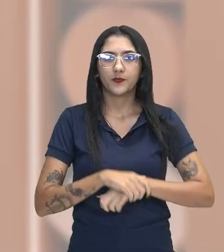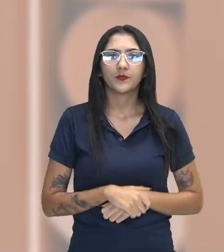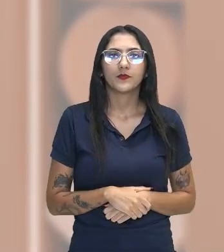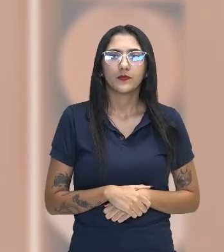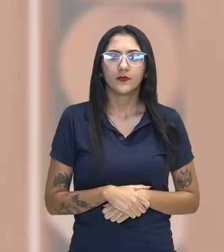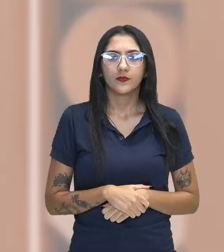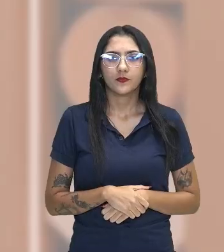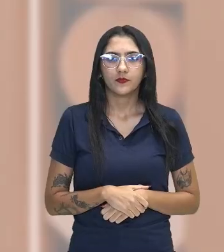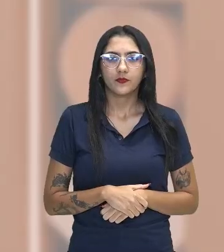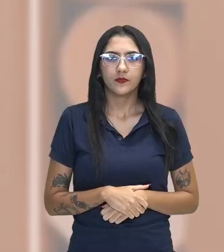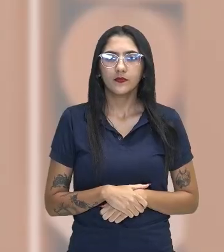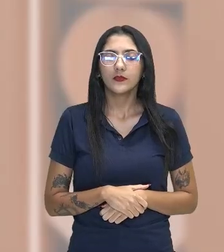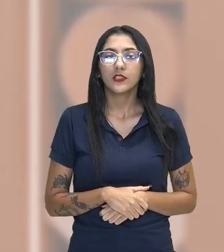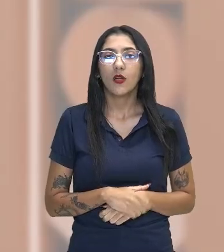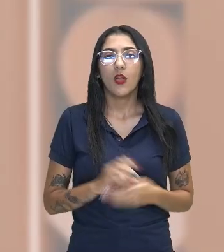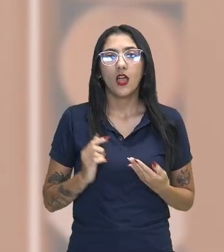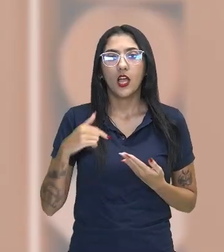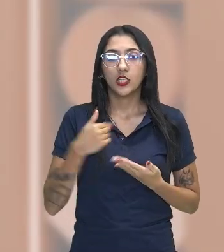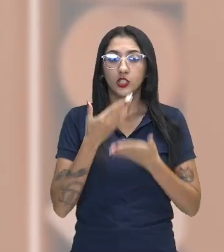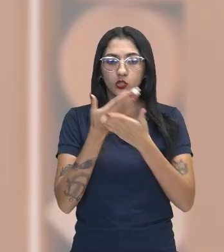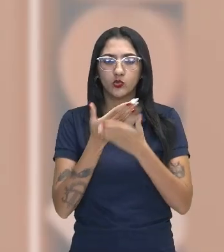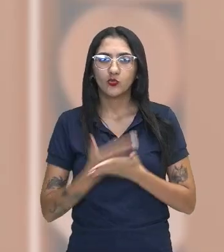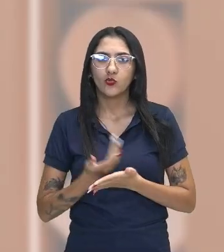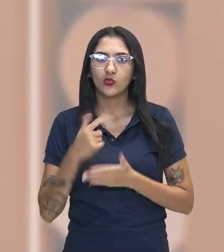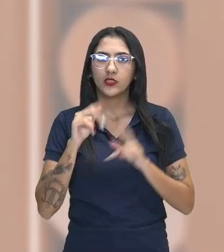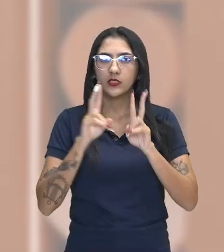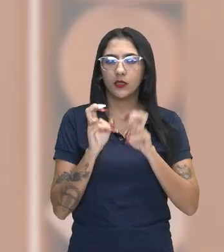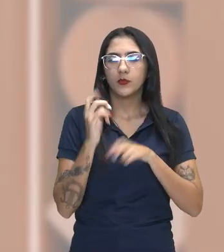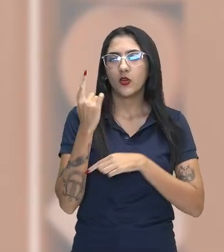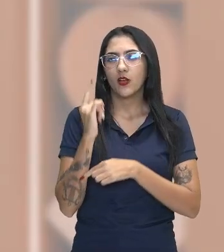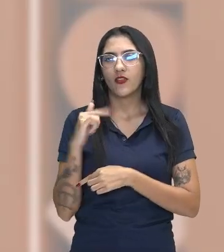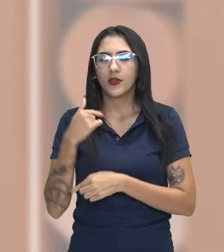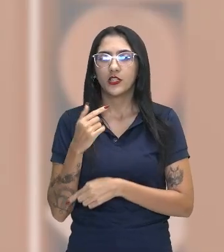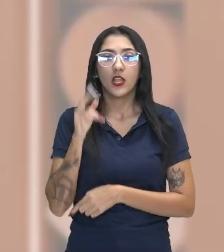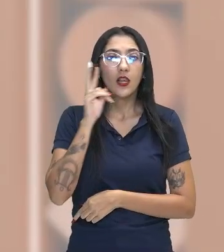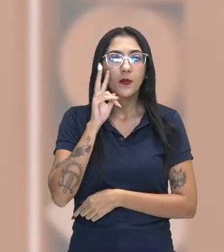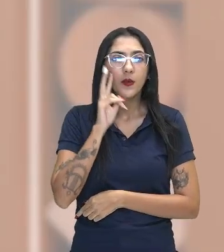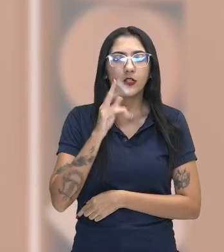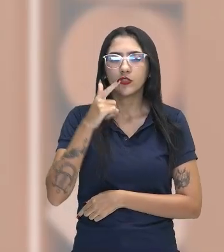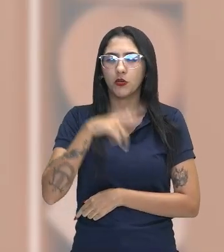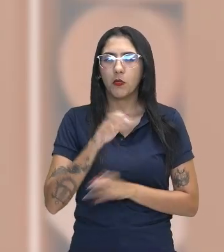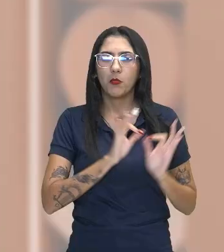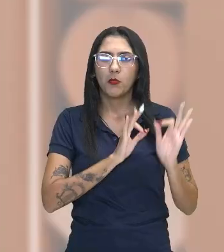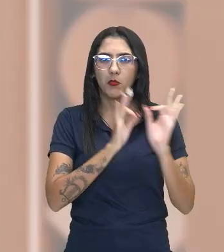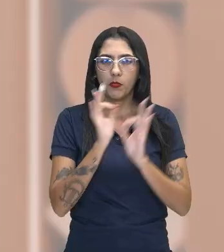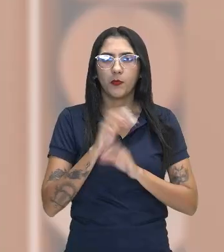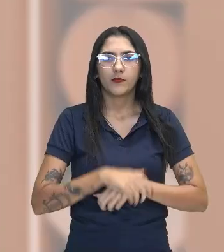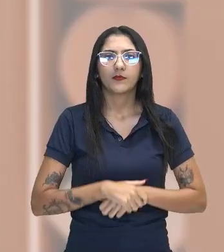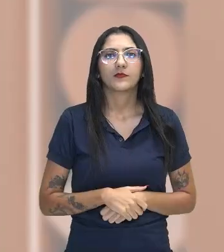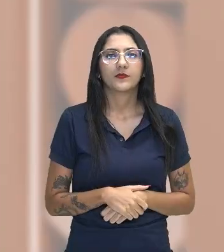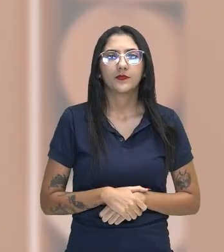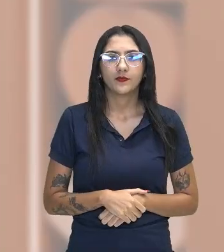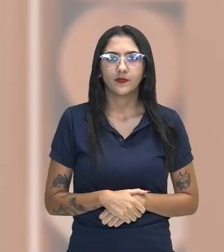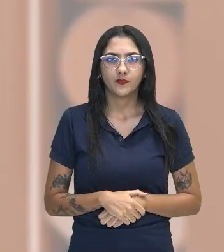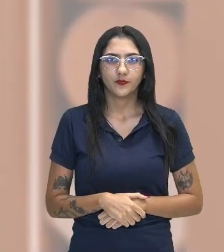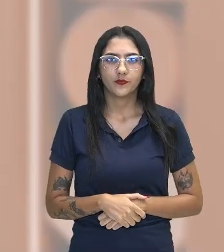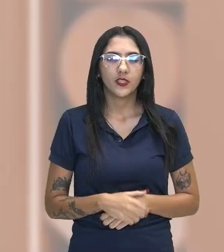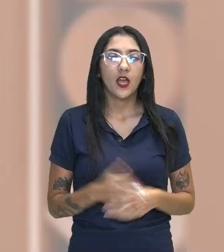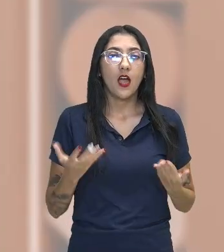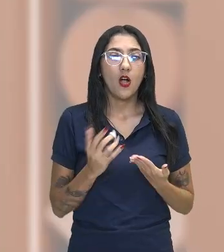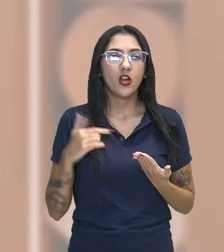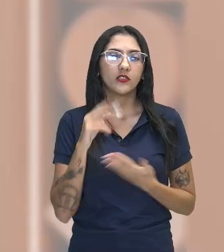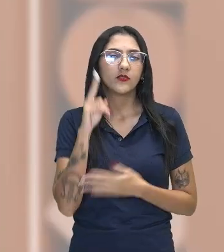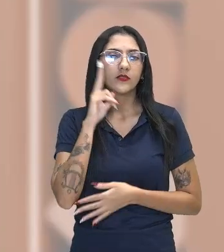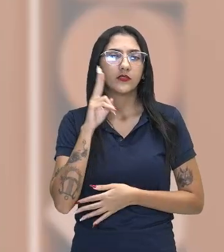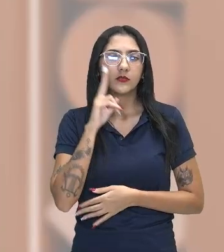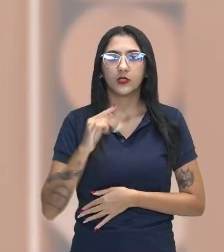isso também em geografia para a gente relembrar, né? Aí o que nós estudamos durante as nossas aulas. Agora, também temos que relembrar, gente,